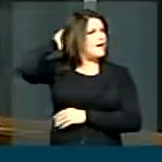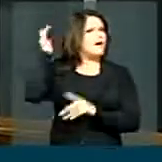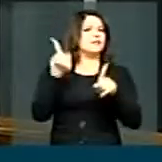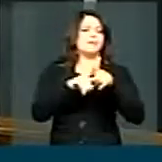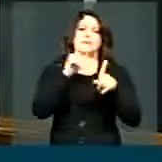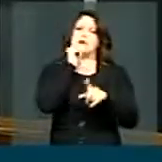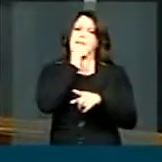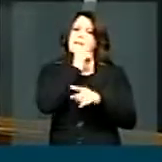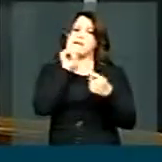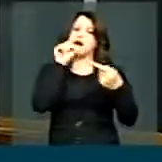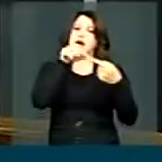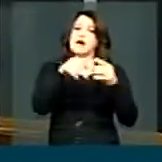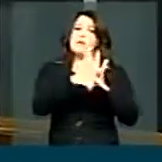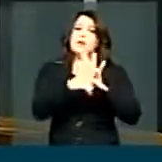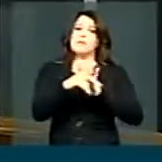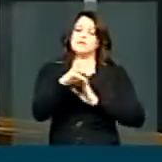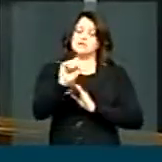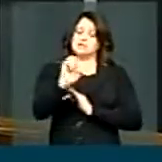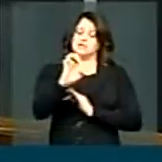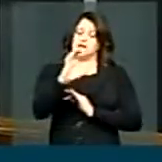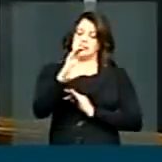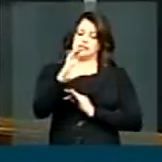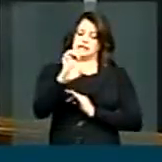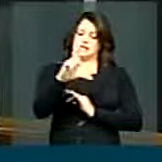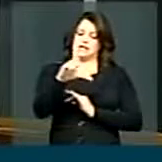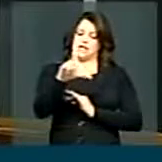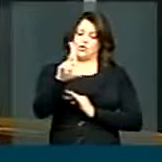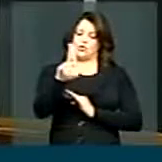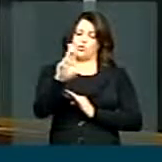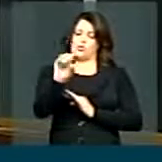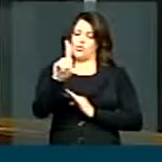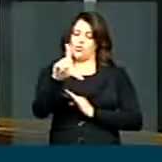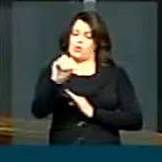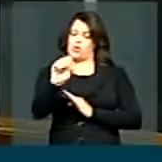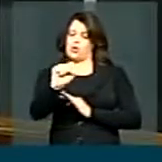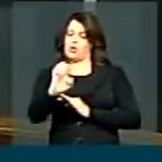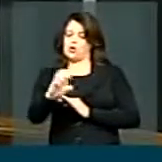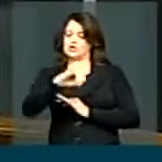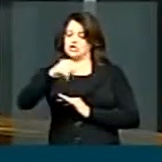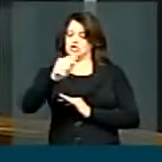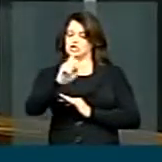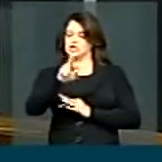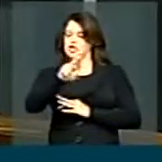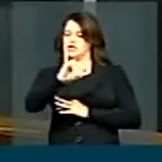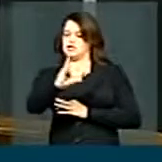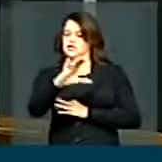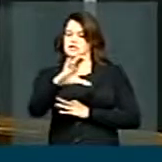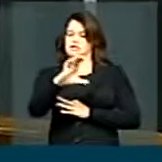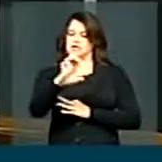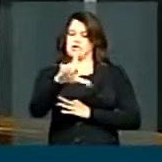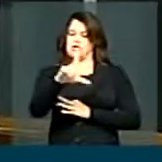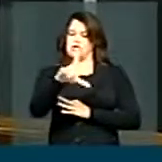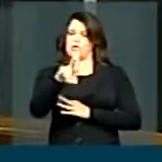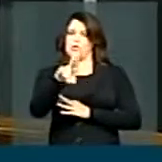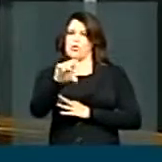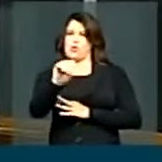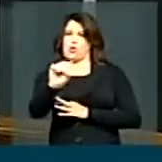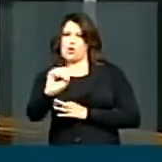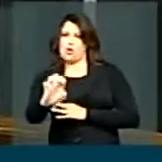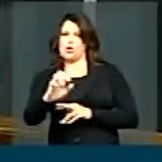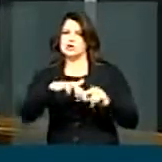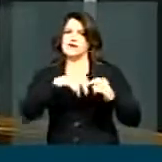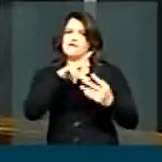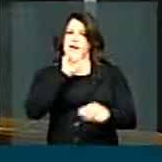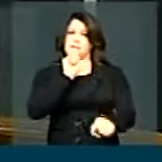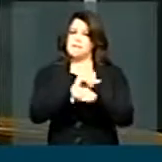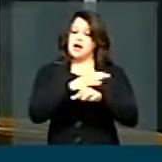especialmente vinculado ao setor de celulose, relacionado à Jari Celulose, a atuação da Jari Celulose, que vai precisar parar suas